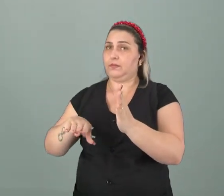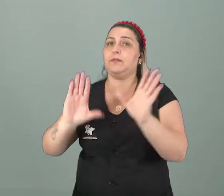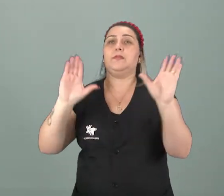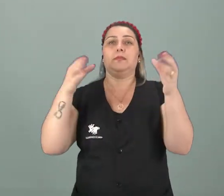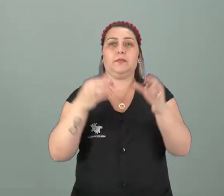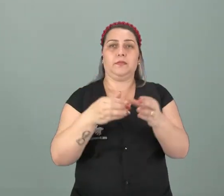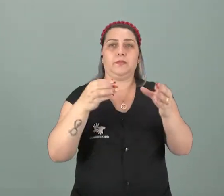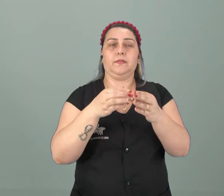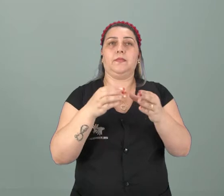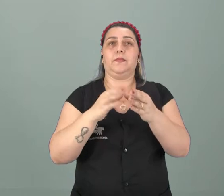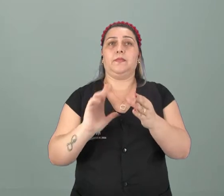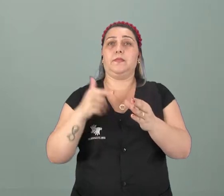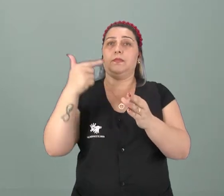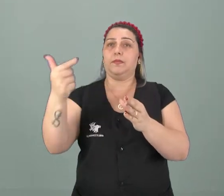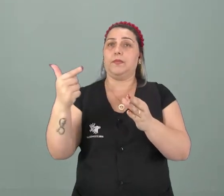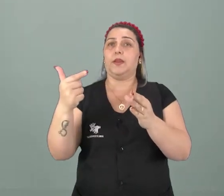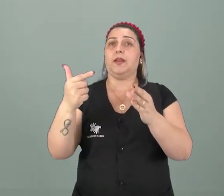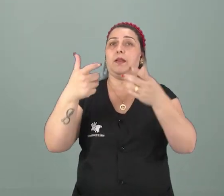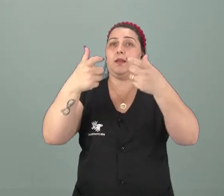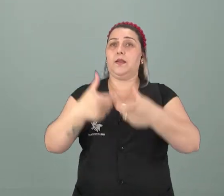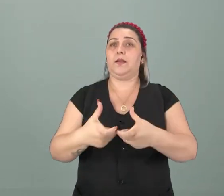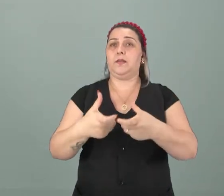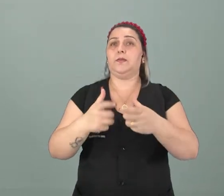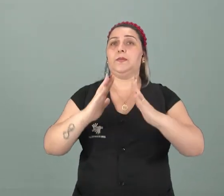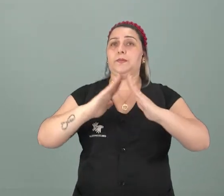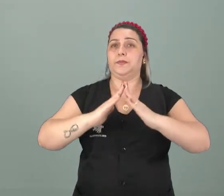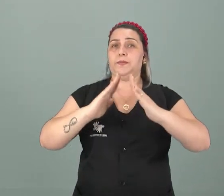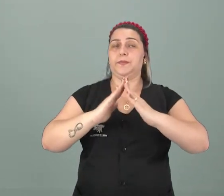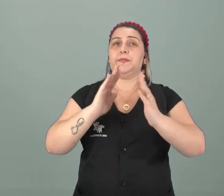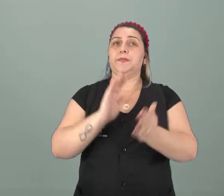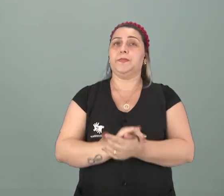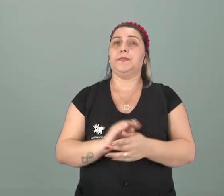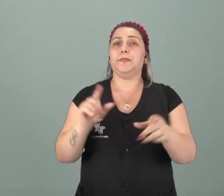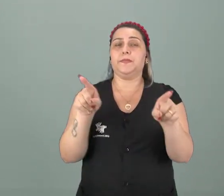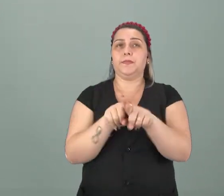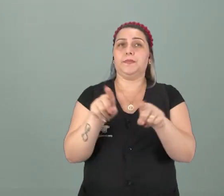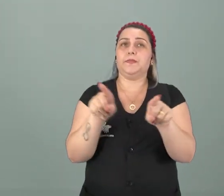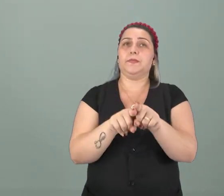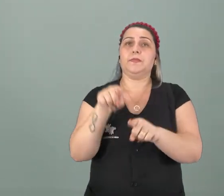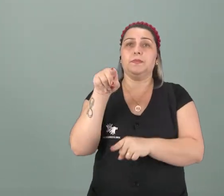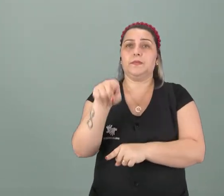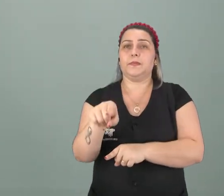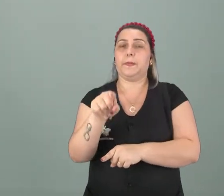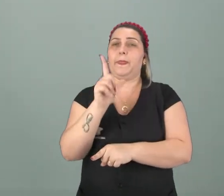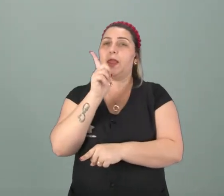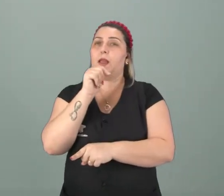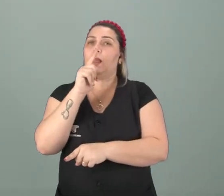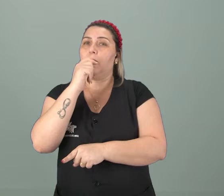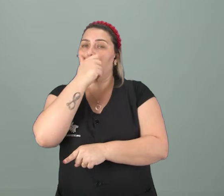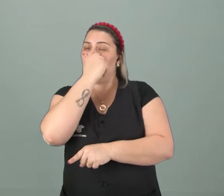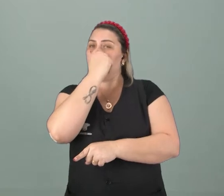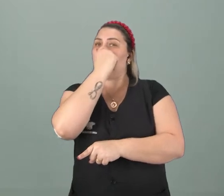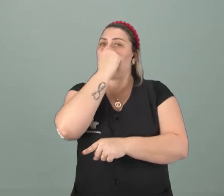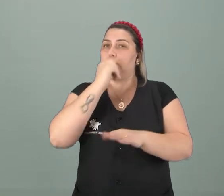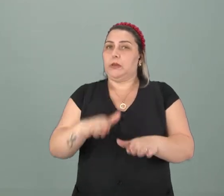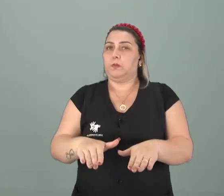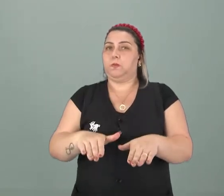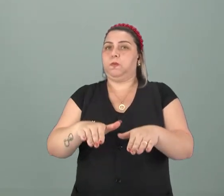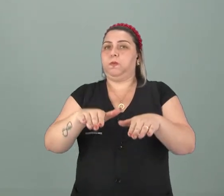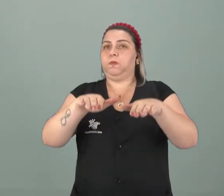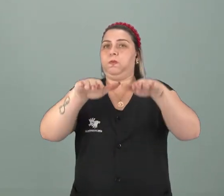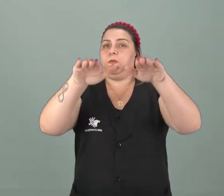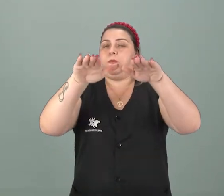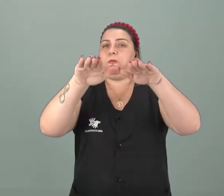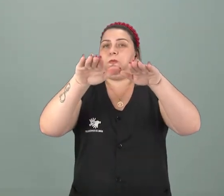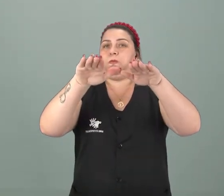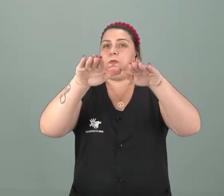essas comunidades e mandar elas para longe. Então, isso é um impacto social. Além disso, quando você alaga uma área verde, você mata